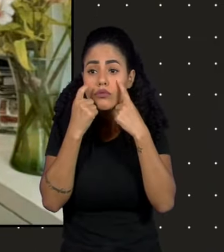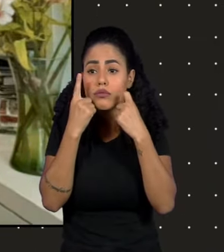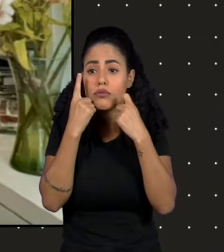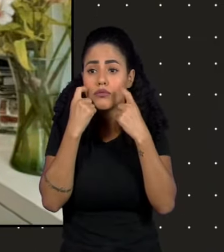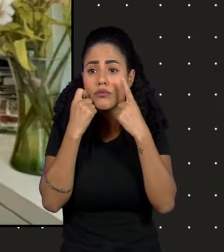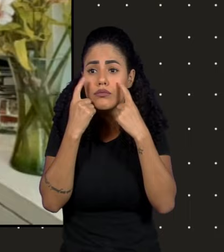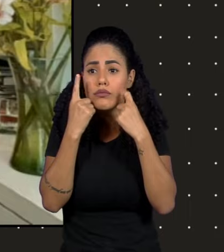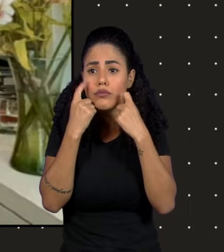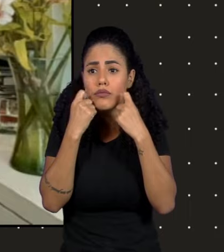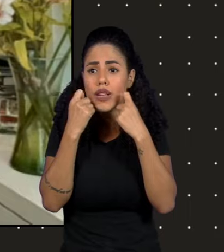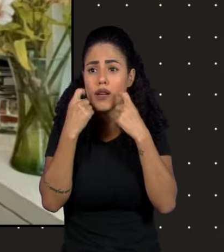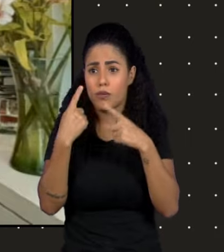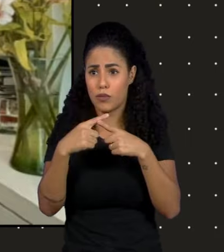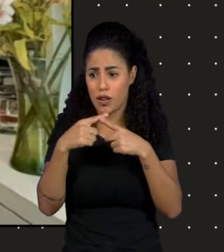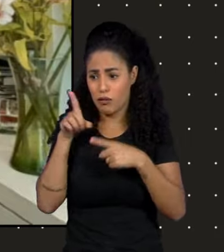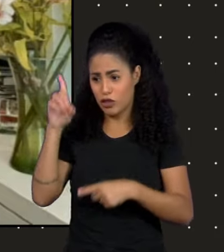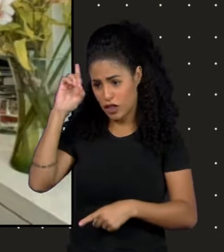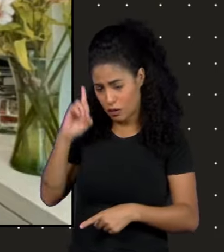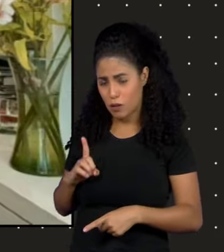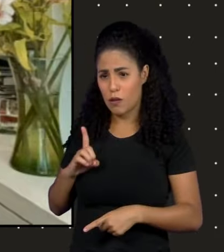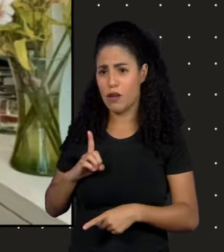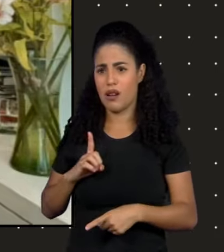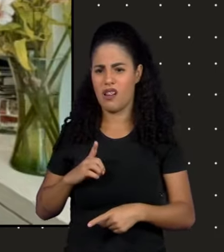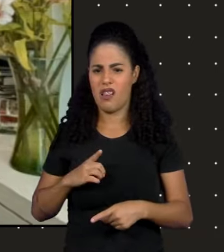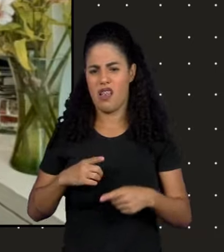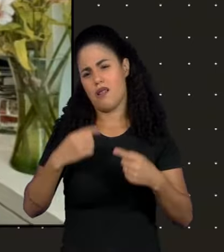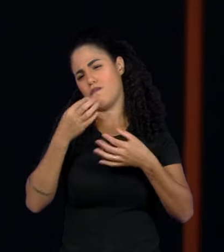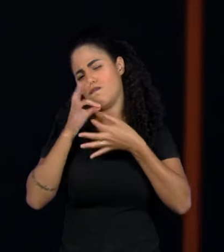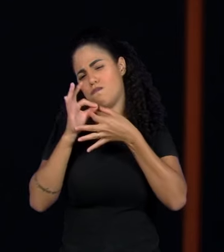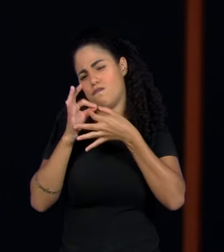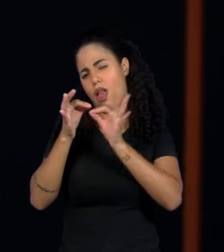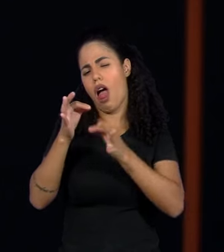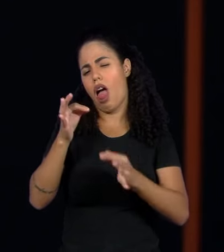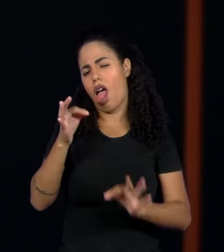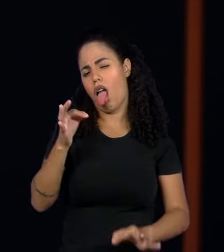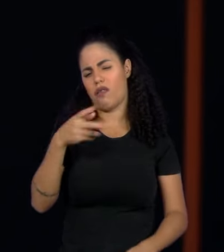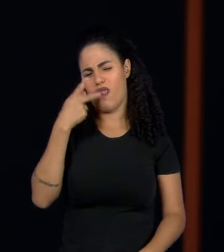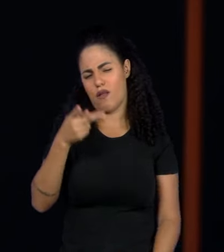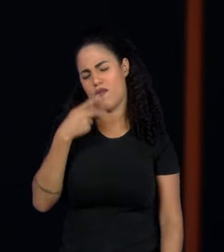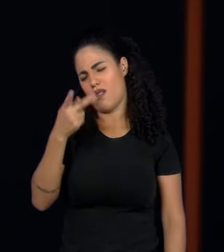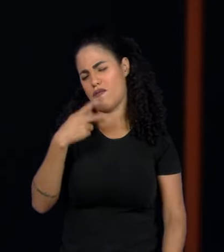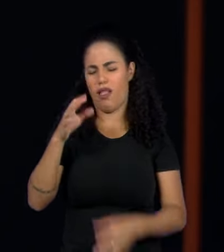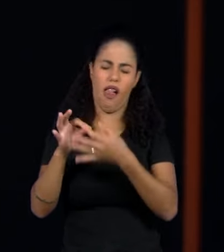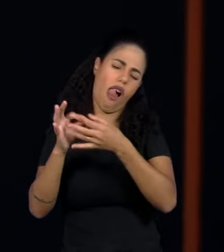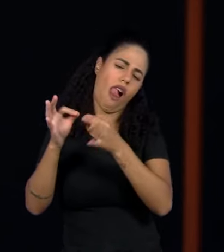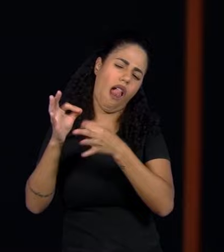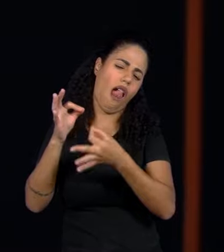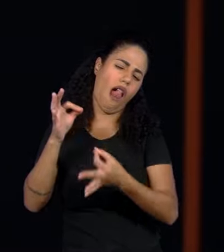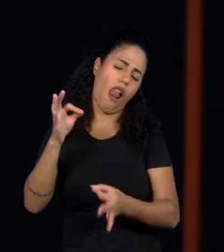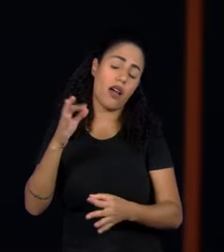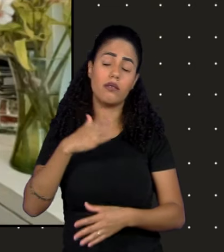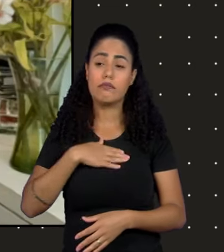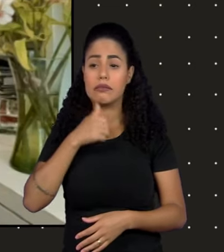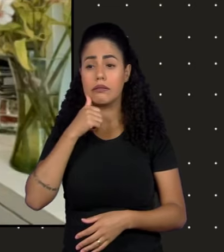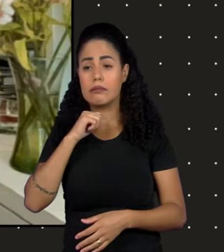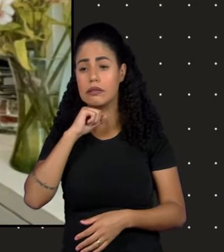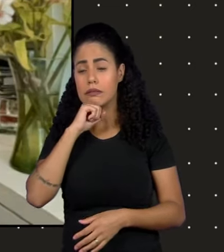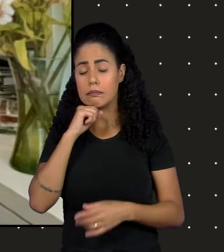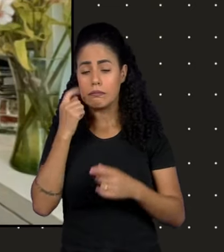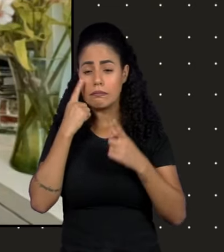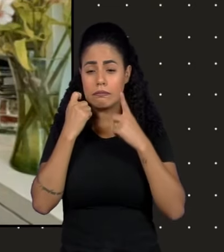dito barbaridade sobre mim. Minha mãe, coitada, em defesa daquela história, né?